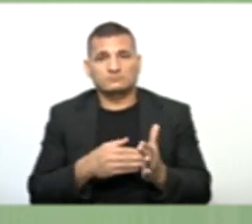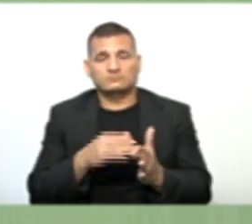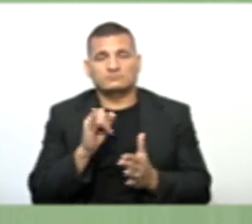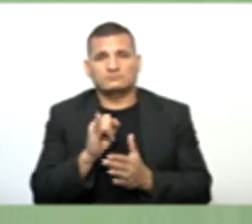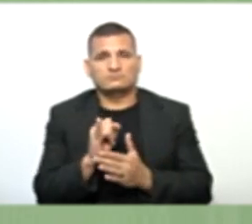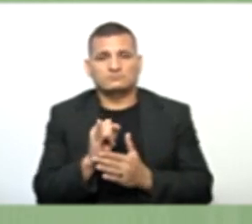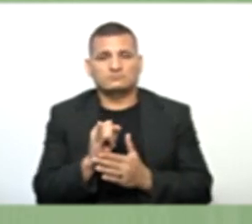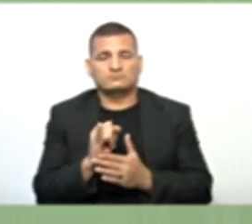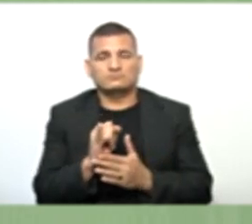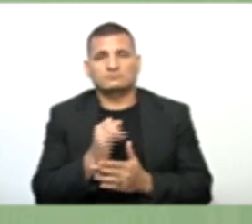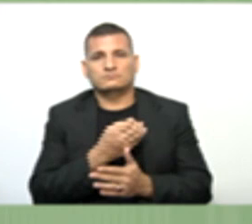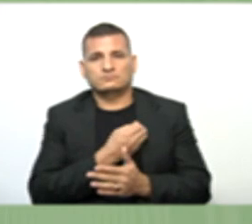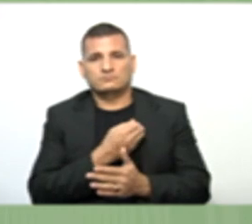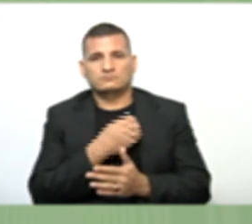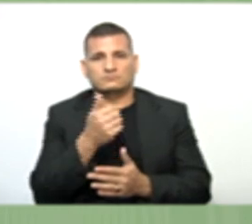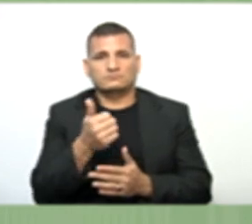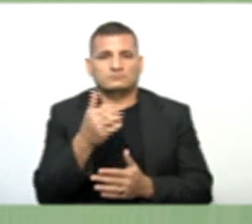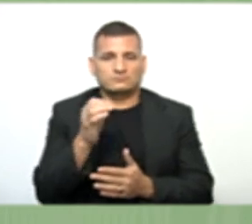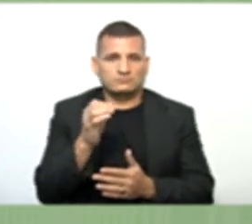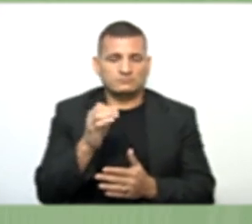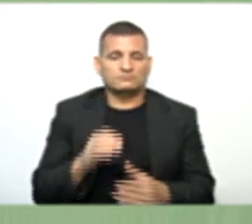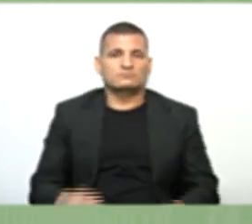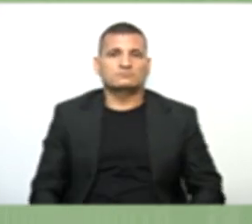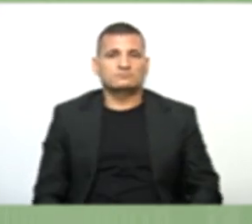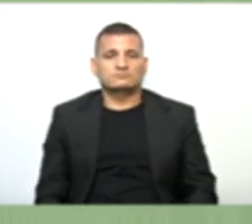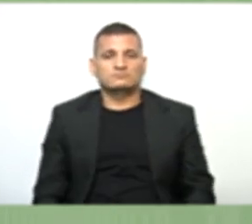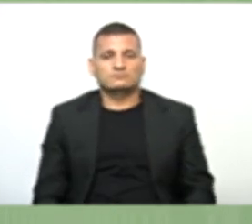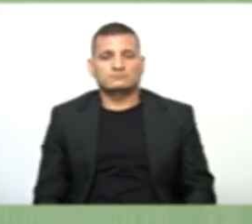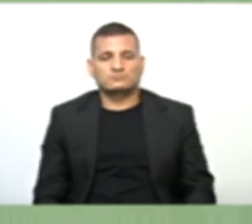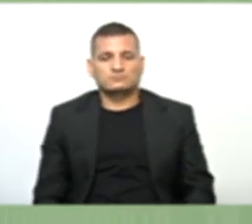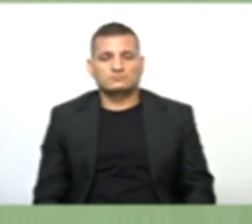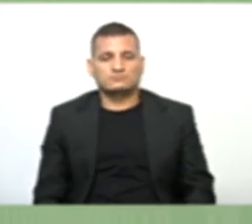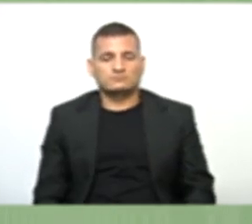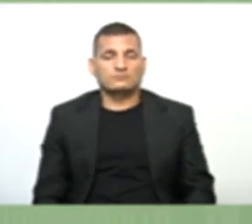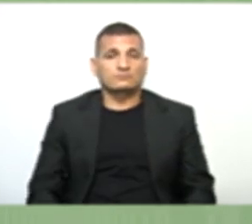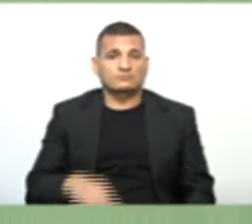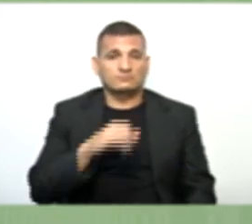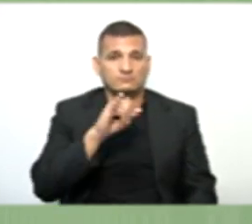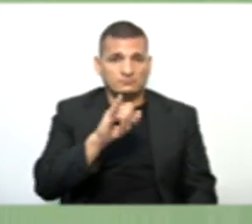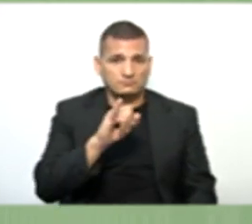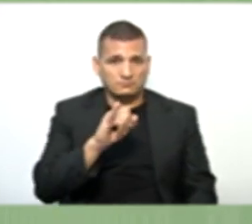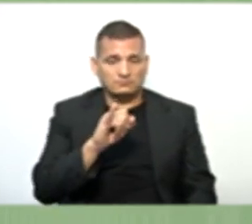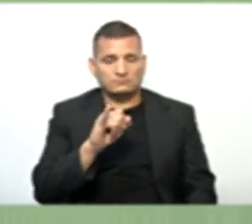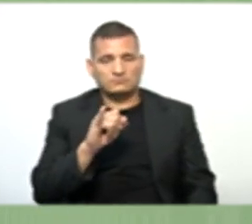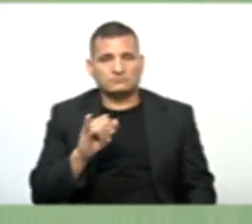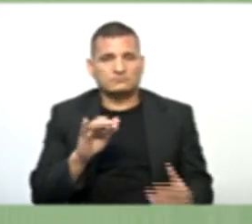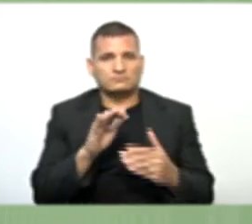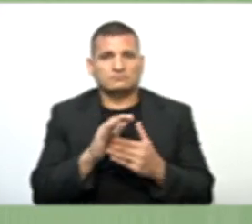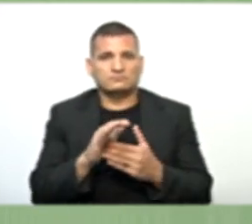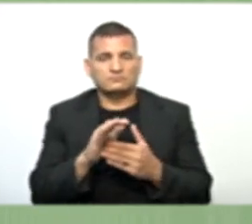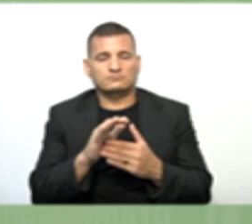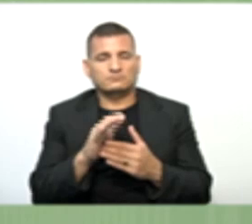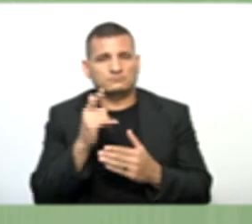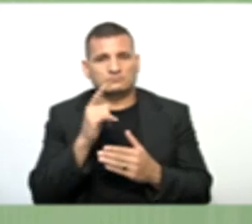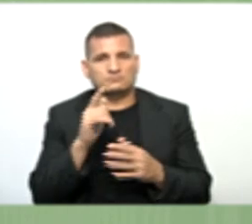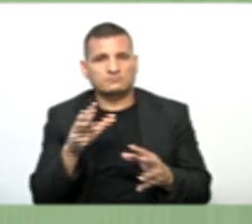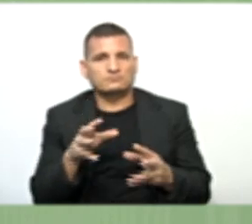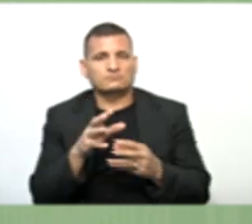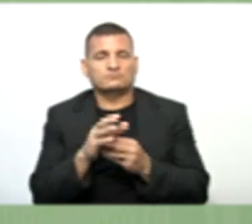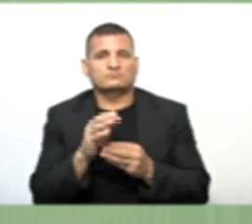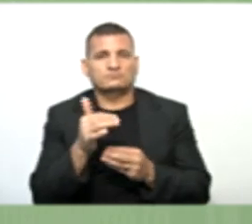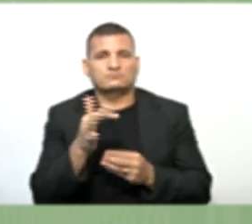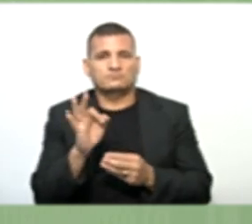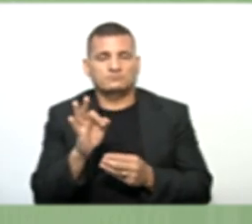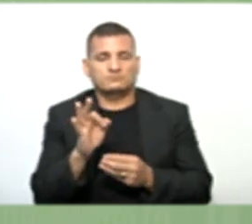valor 10, né? Então, quando o i chegar no valor 10, ele vai testar aqui, ó. Vamos fazer um caso